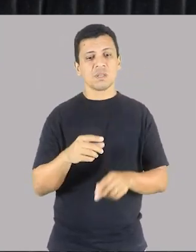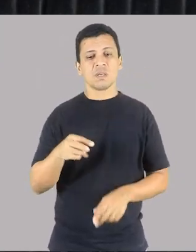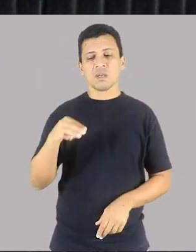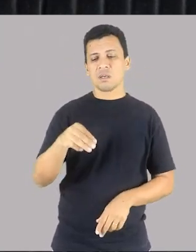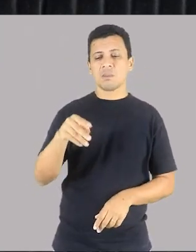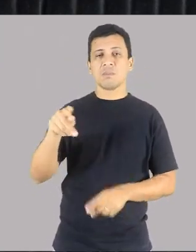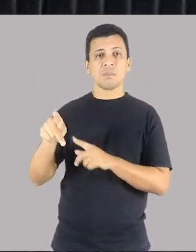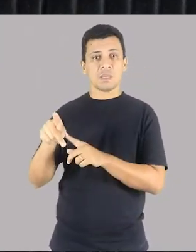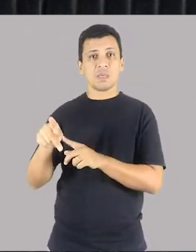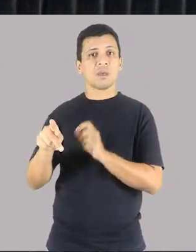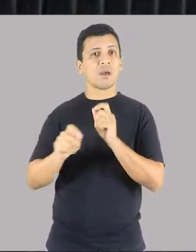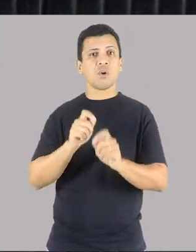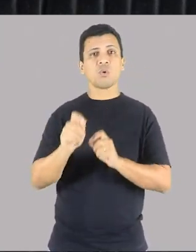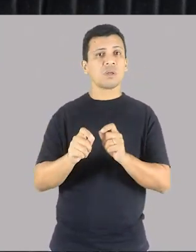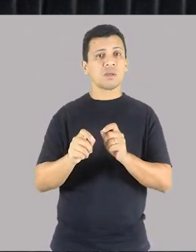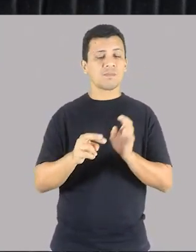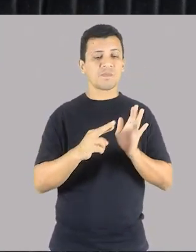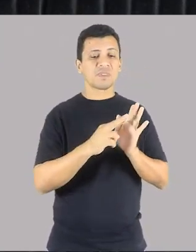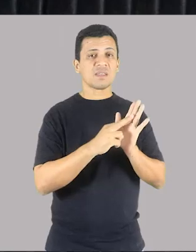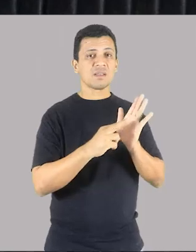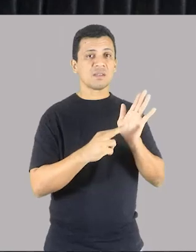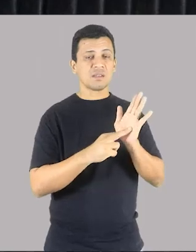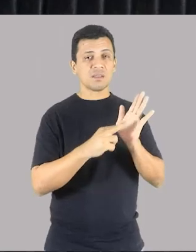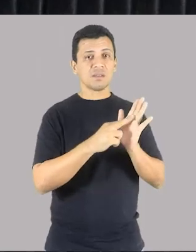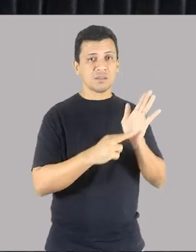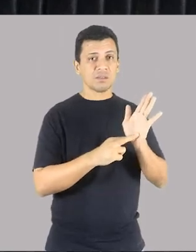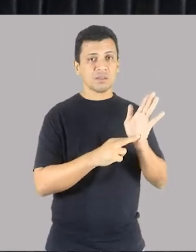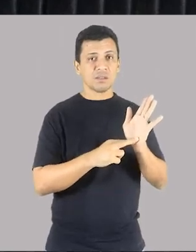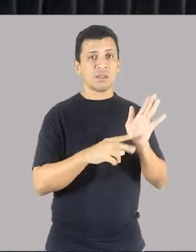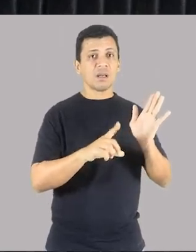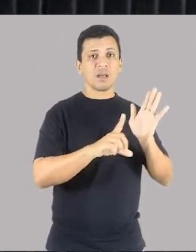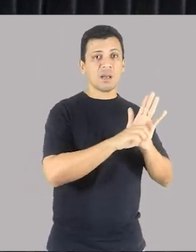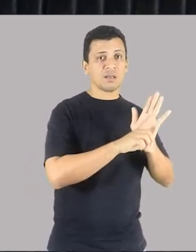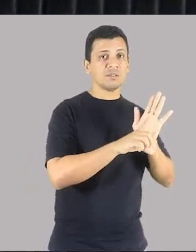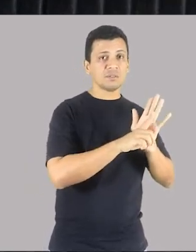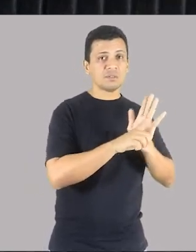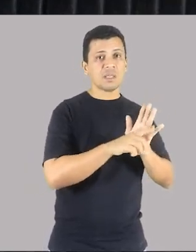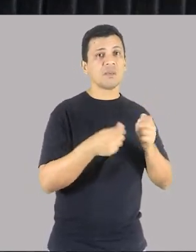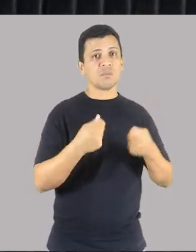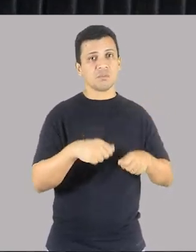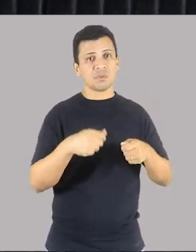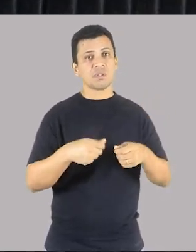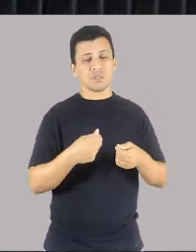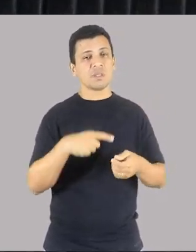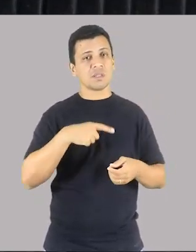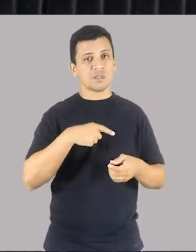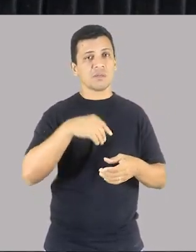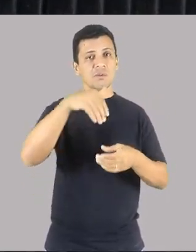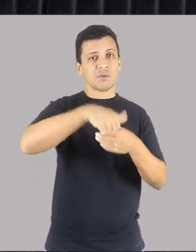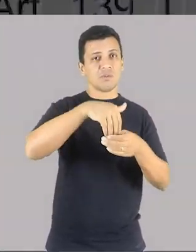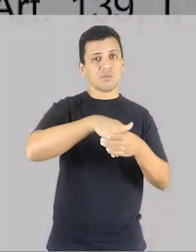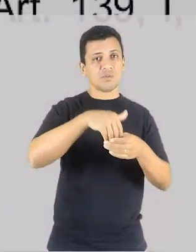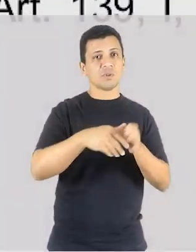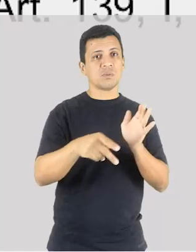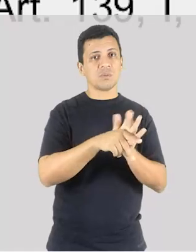prazo de 60 dias, que pode ser prorrogado, mas ela só vai ainda ter força de lei após a aprovação